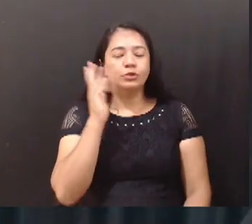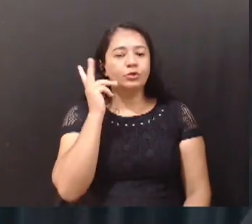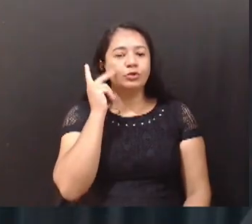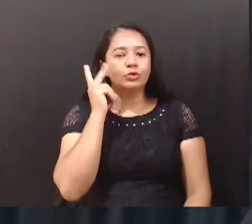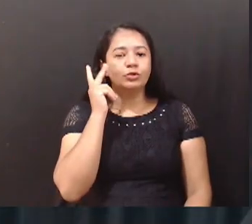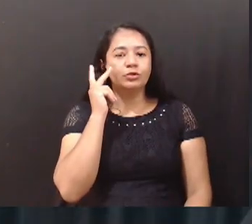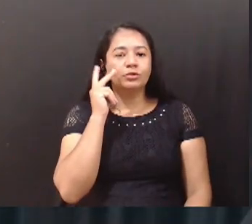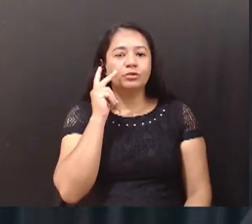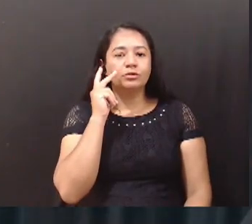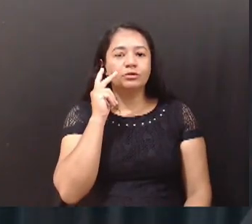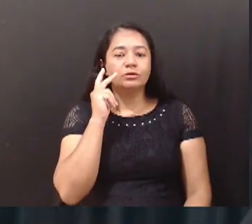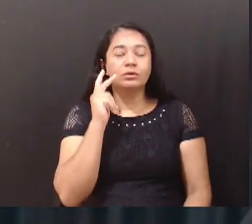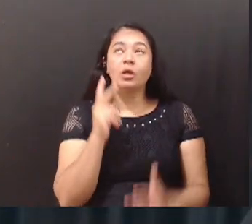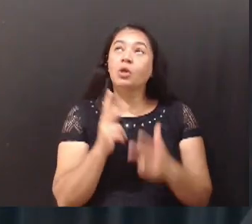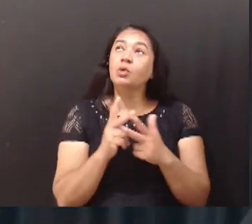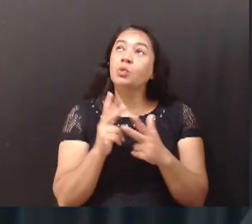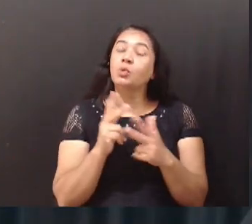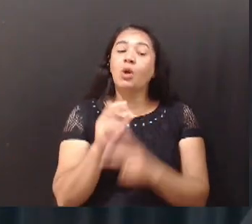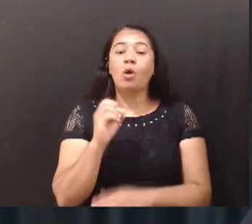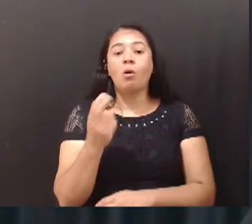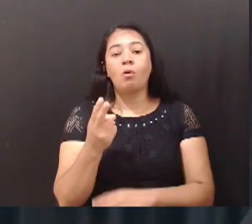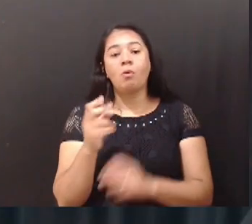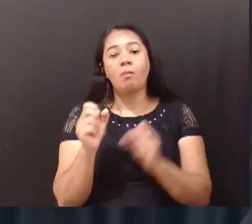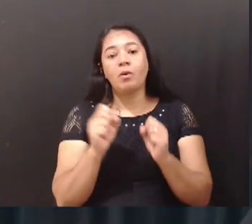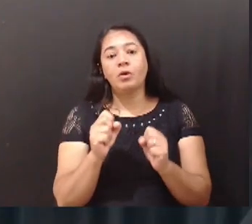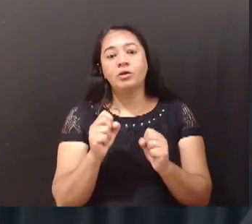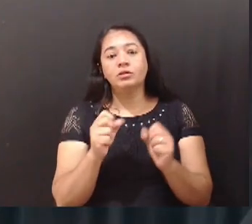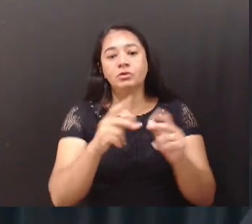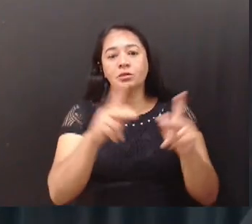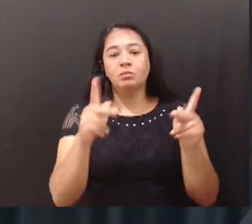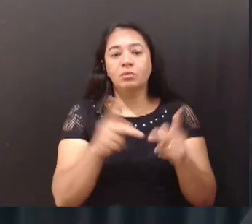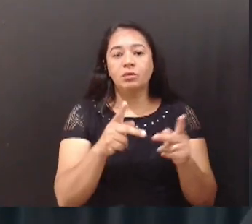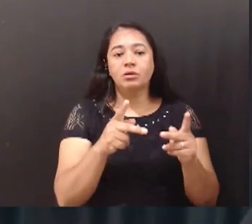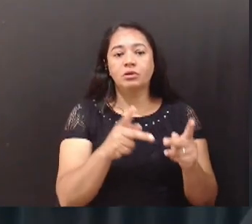paisagem, ou você pode fugir, pegar o seu prato e ir para outro